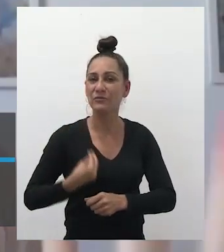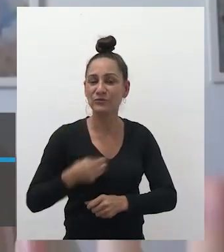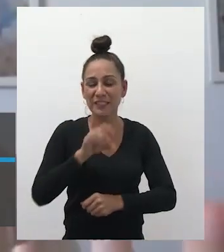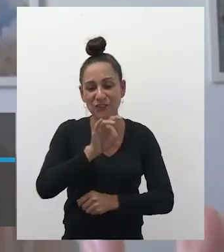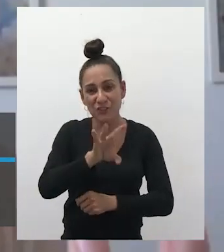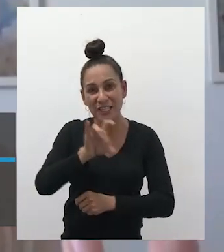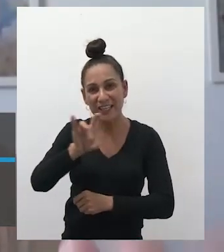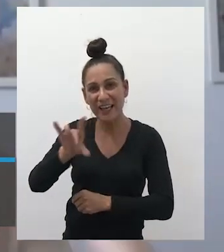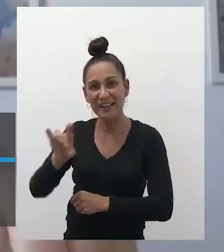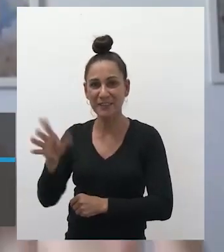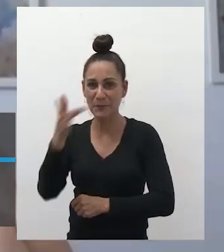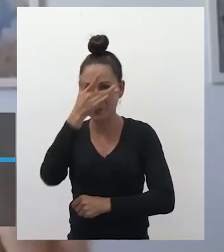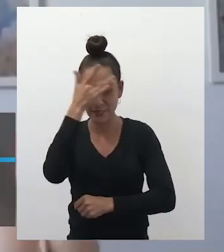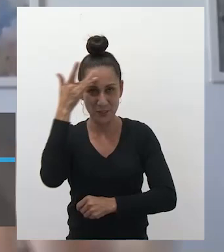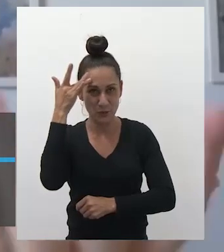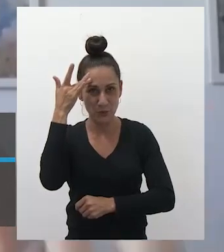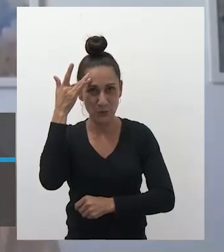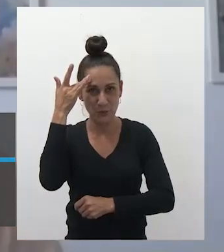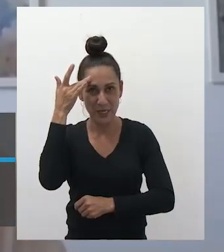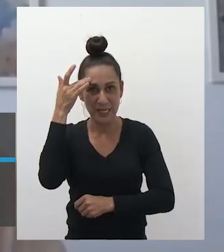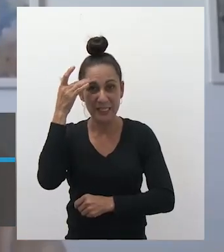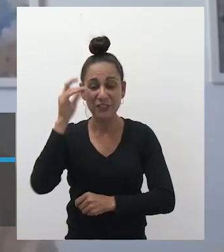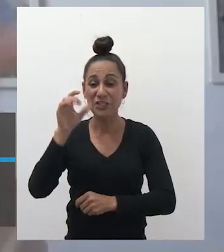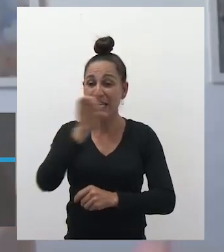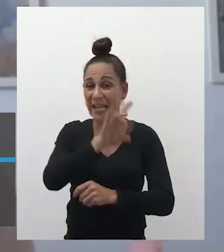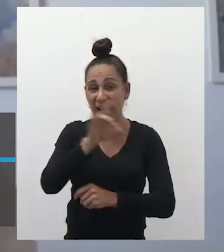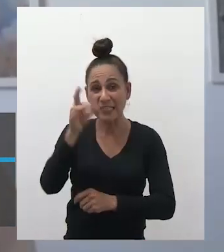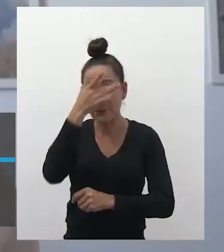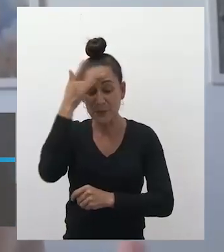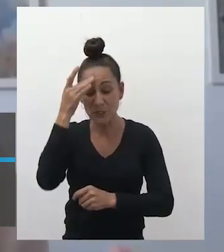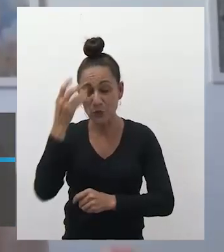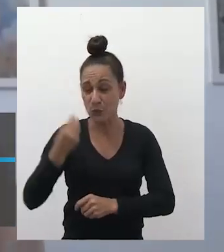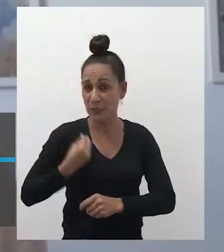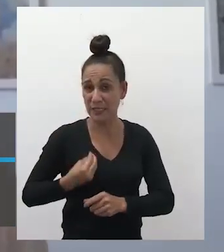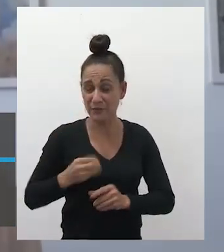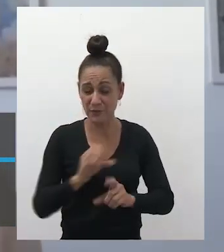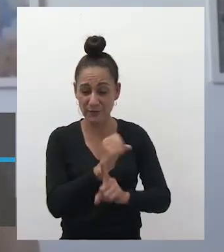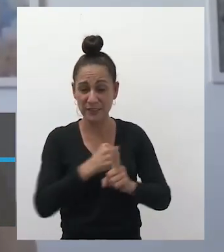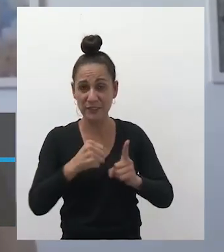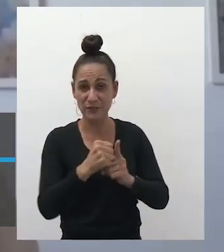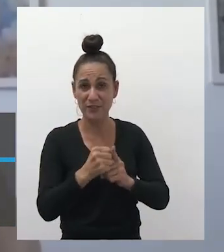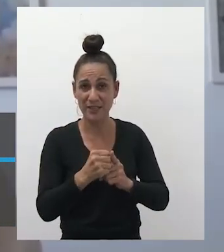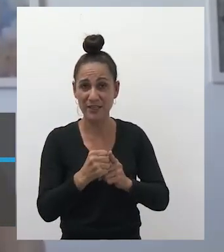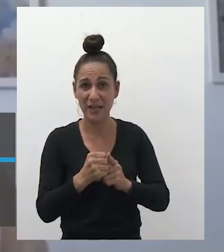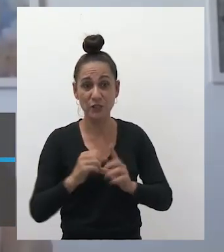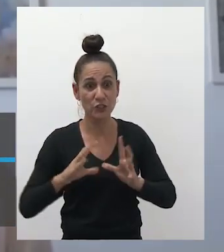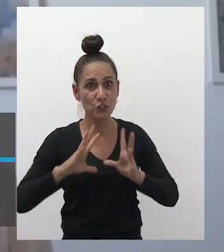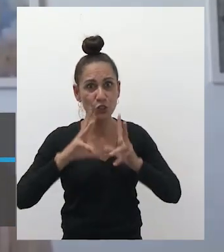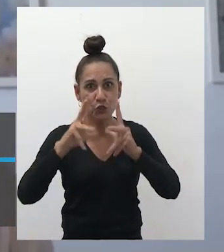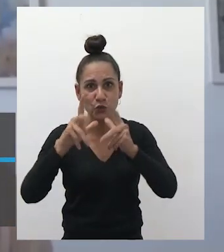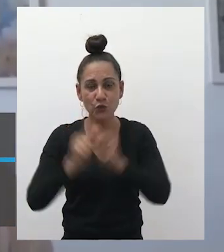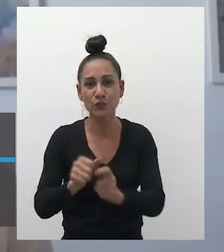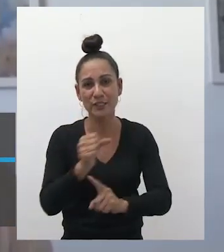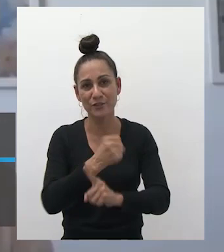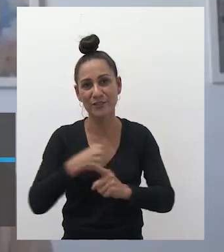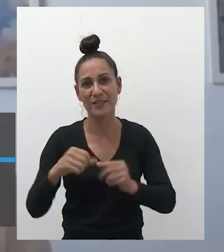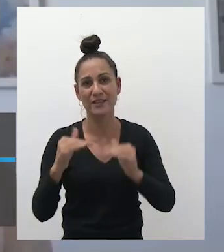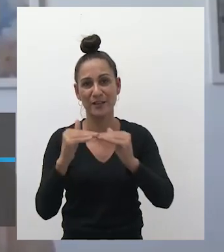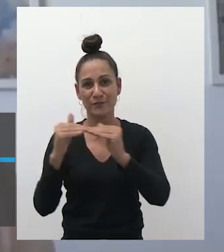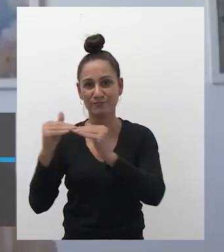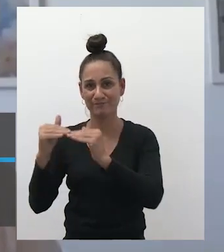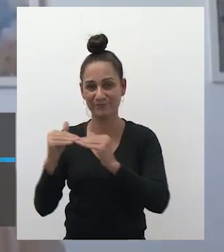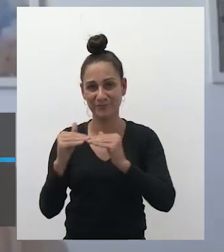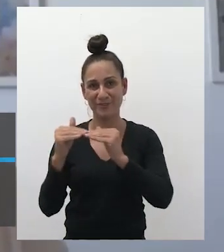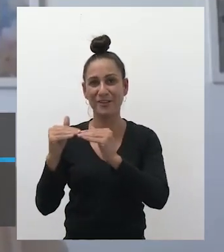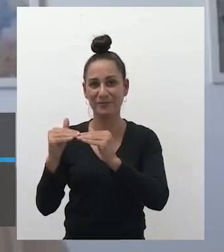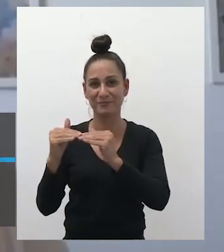cada pessoa, de cada membro da sociedade e da sociedade como um todo. E agora sim a gente